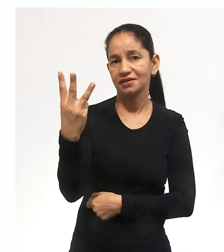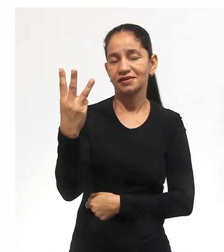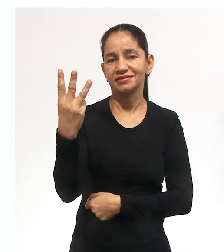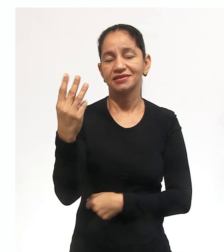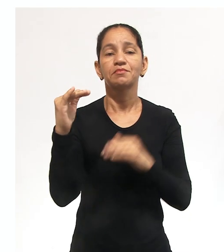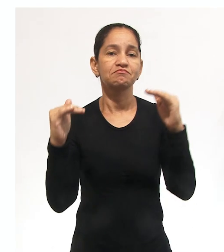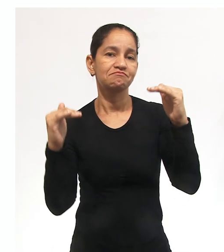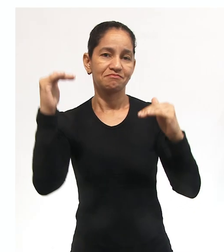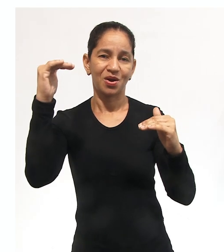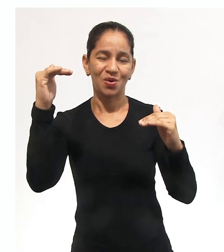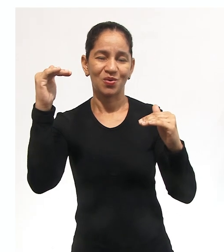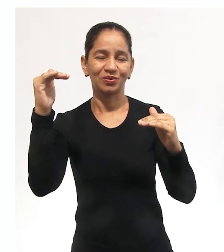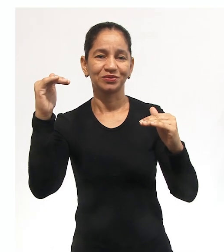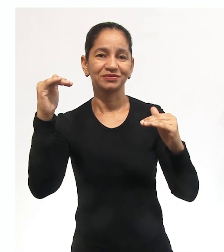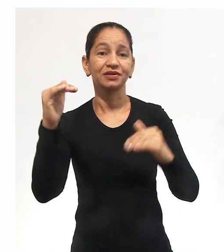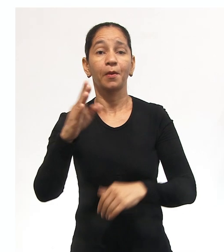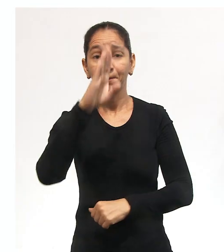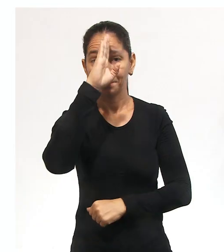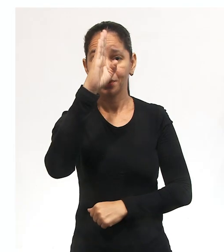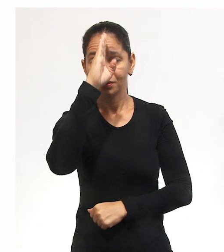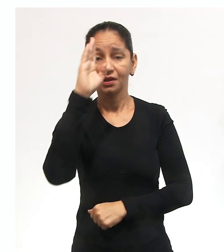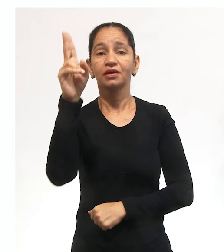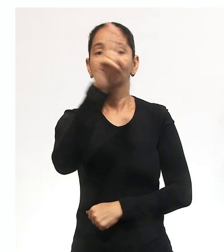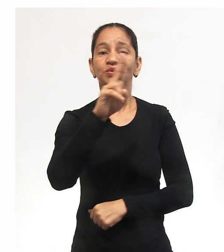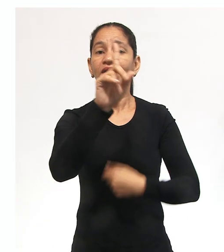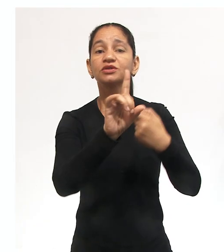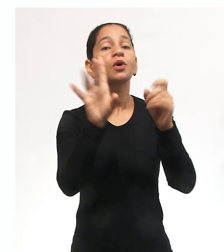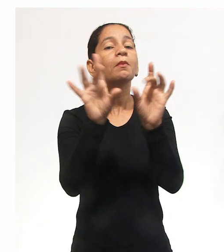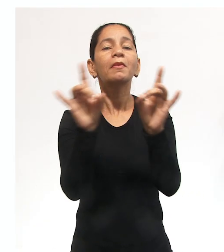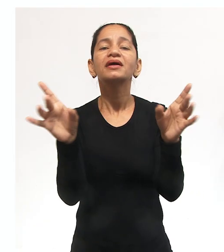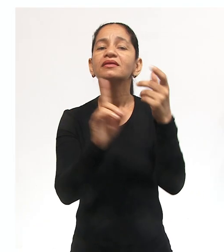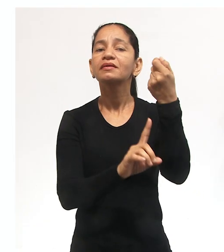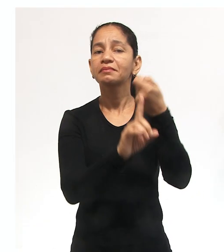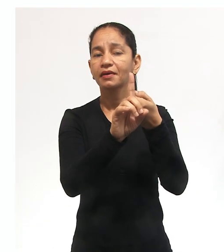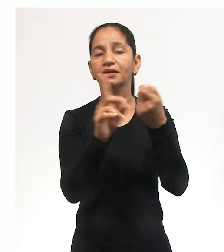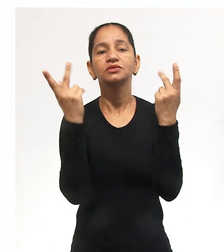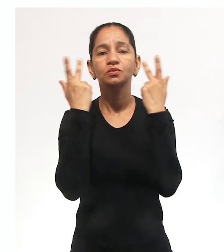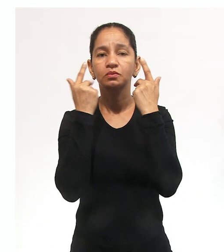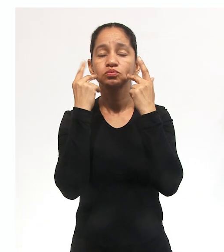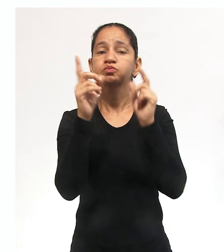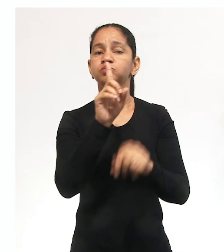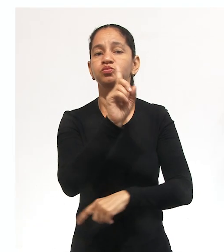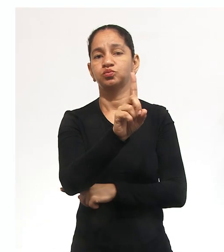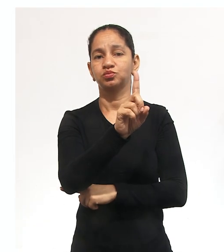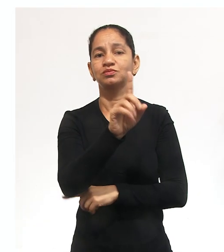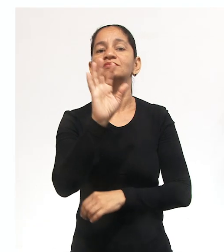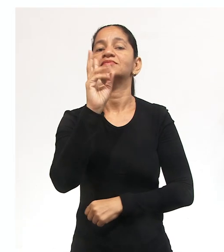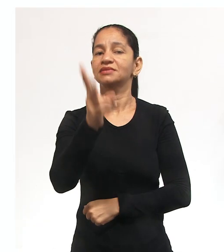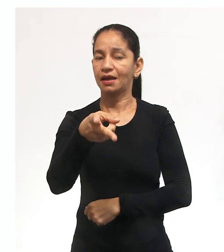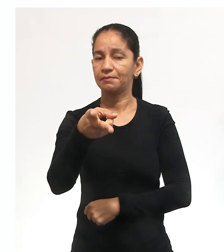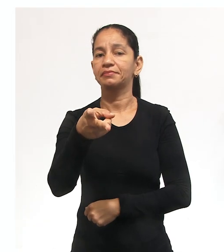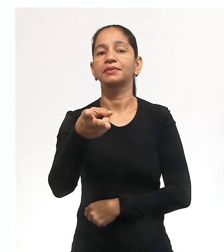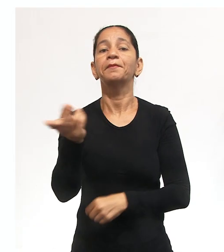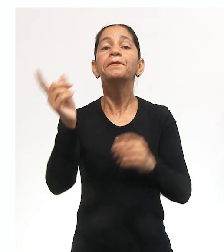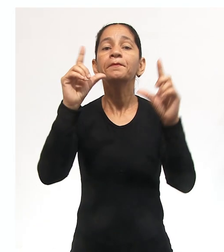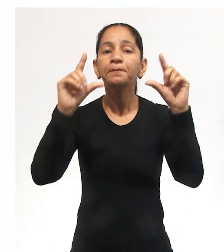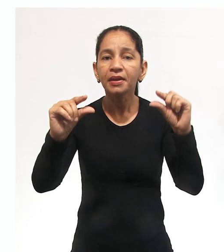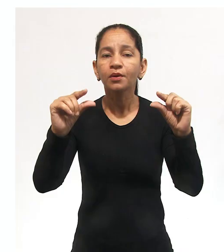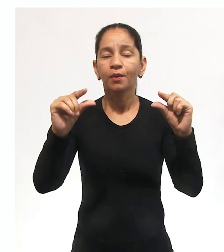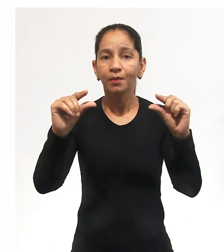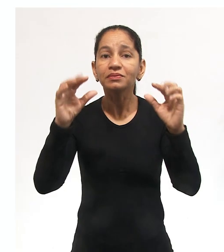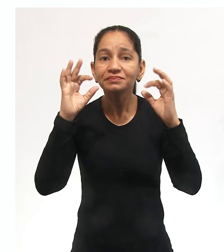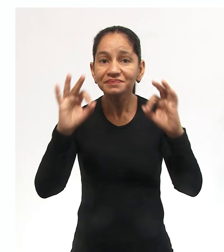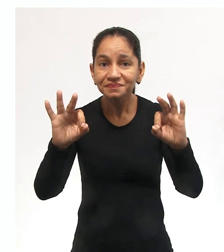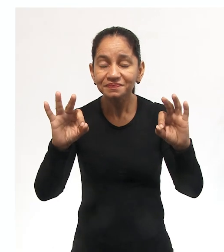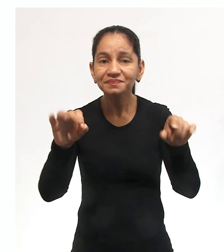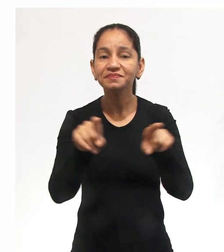de meses. Então, a gente vai priorizar a unidade de tempo de meses e transformar tudo para meses. Transformar sempre para unidade menor.